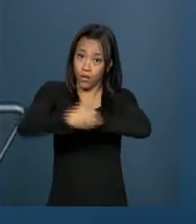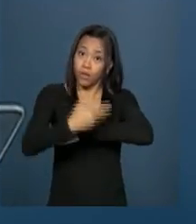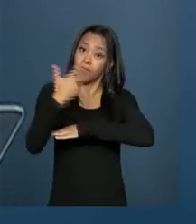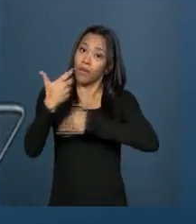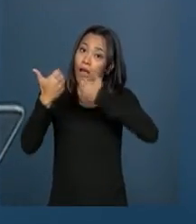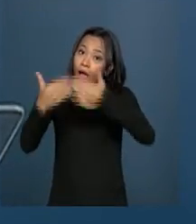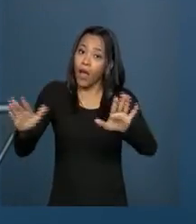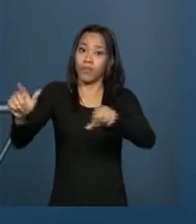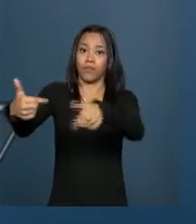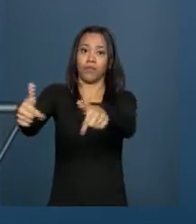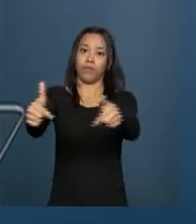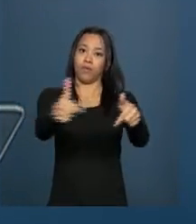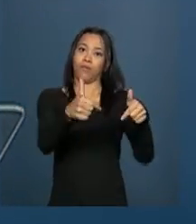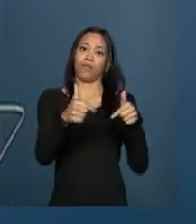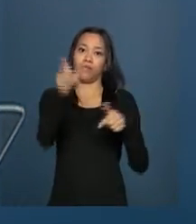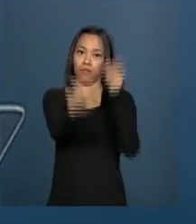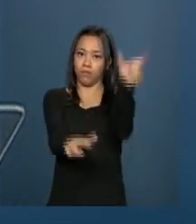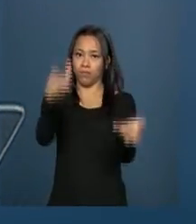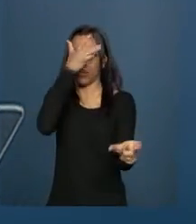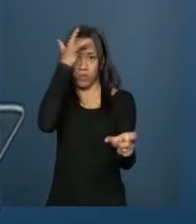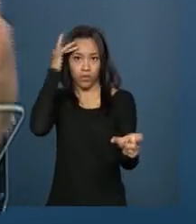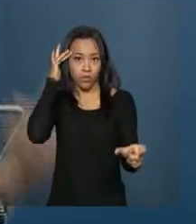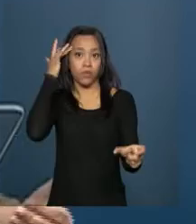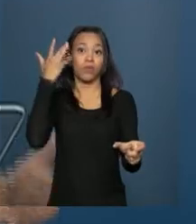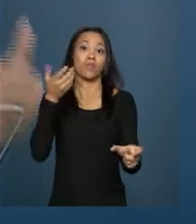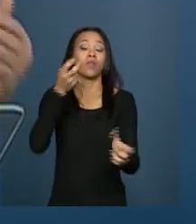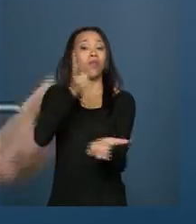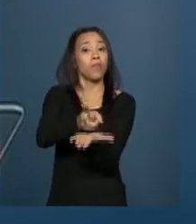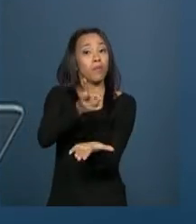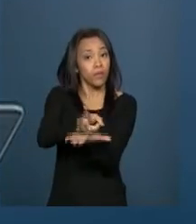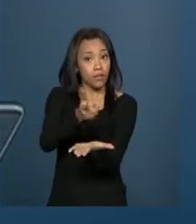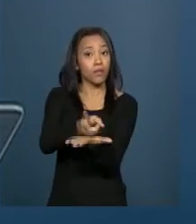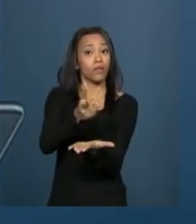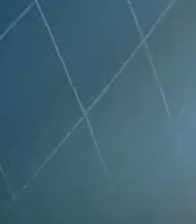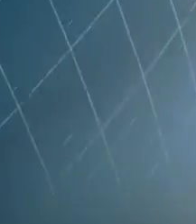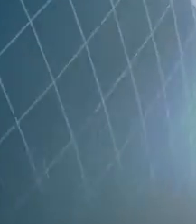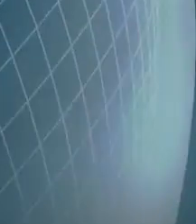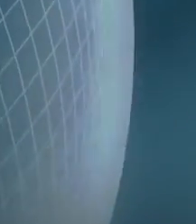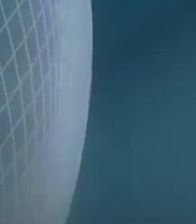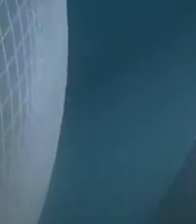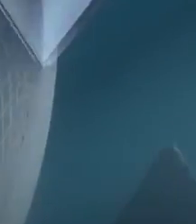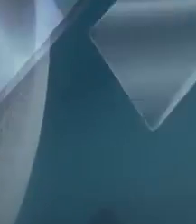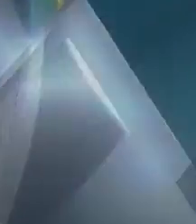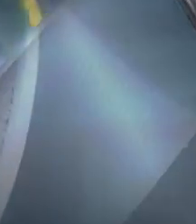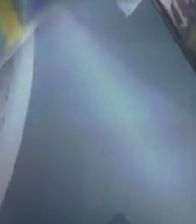tanto na obra, mas se constrói a permanência de empregos mais qualificados.